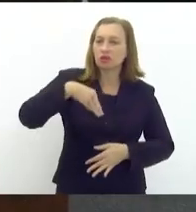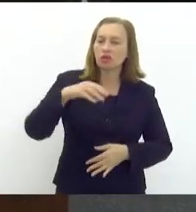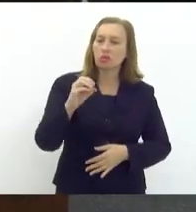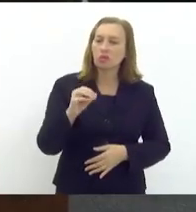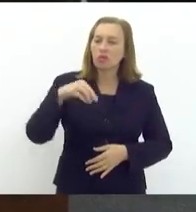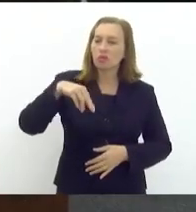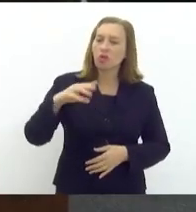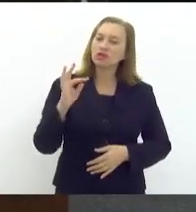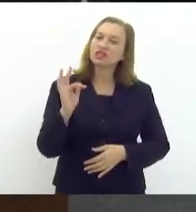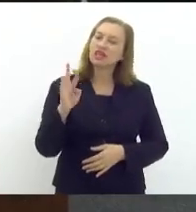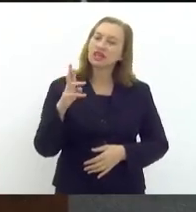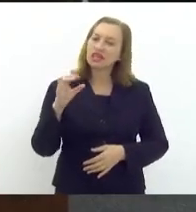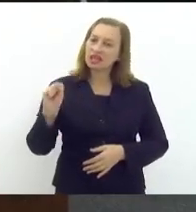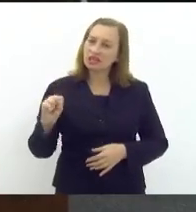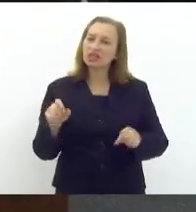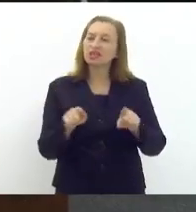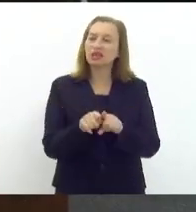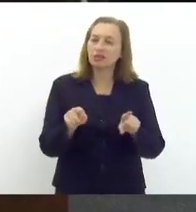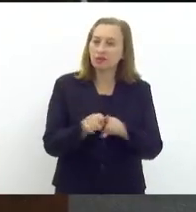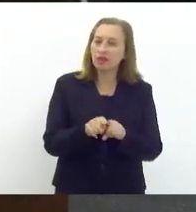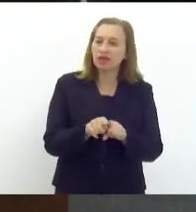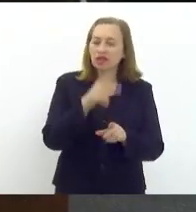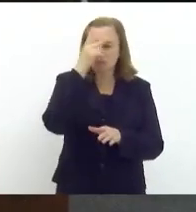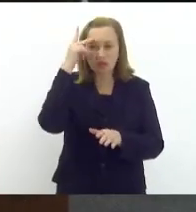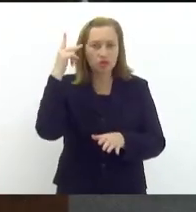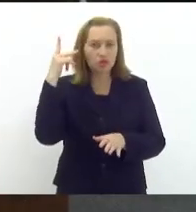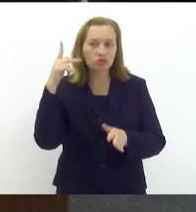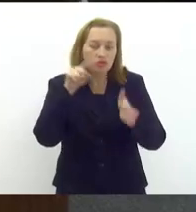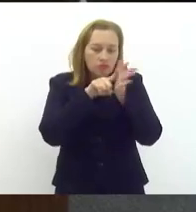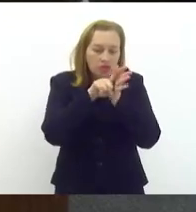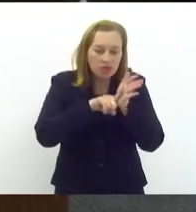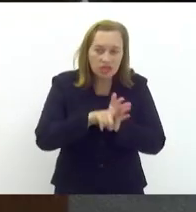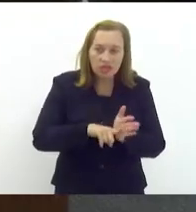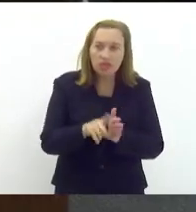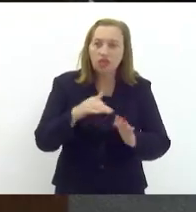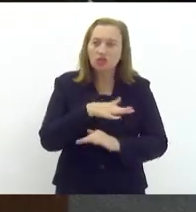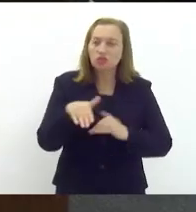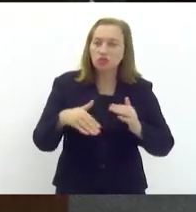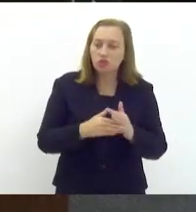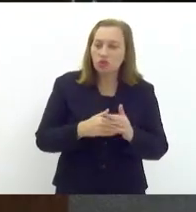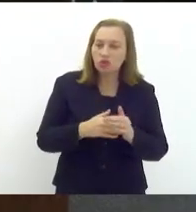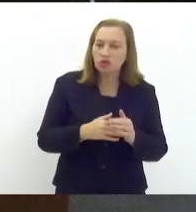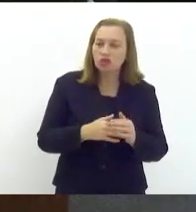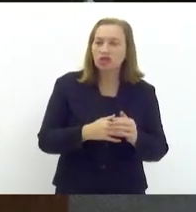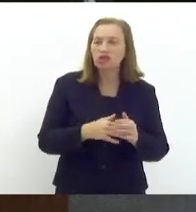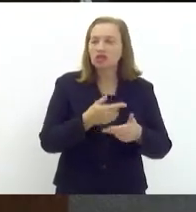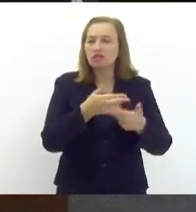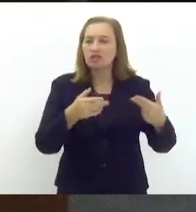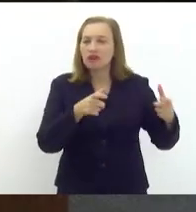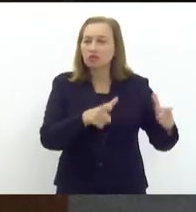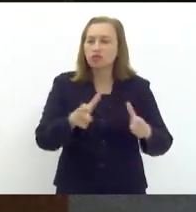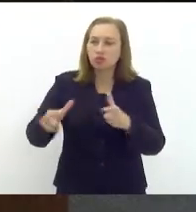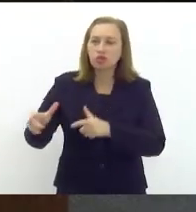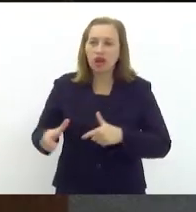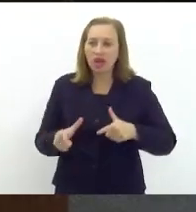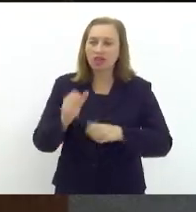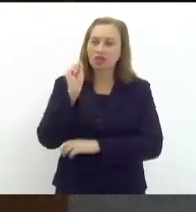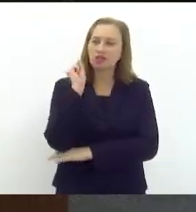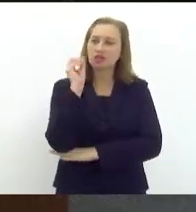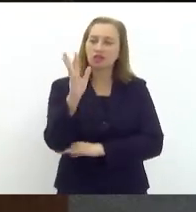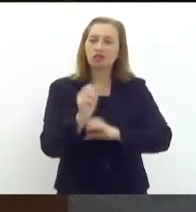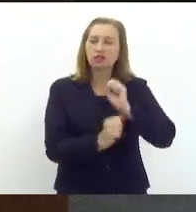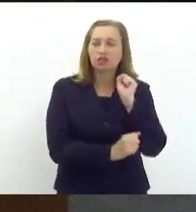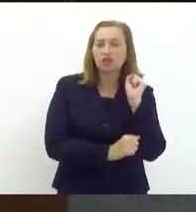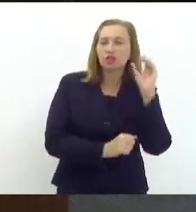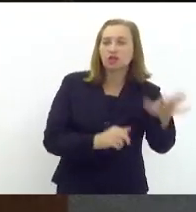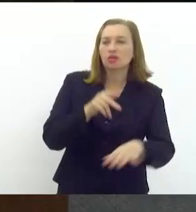dos ambientalistas A Luta dos pesquisadores de todos aqueles que estão nas reservas dos corredores e nos parques lutando para que a gente